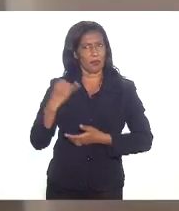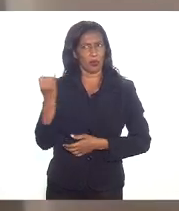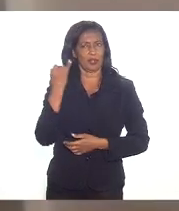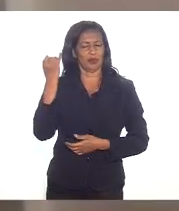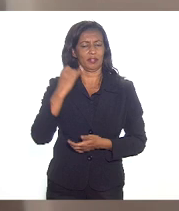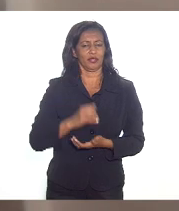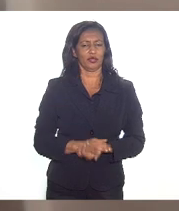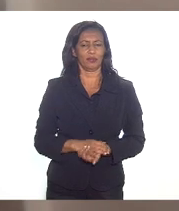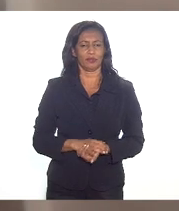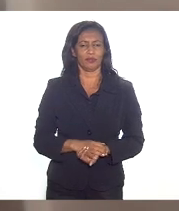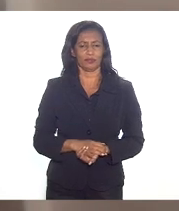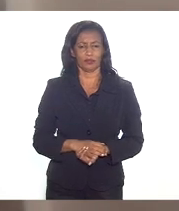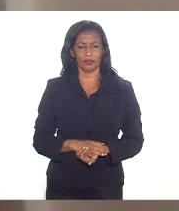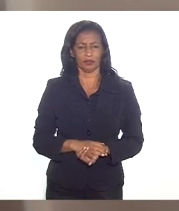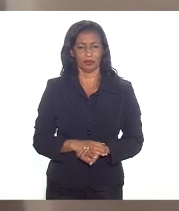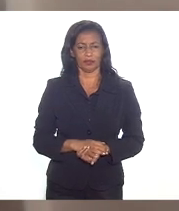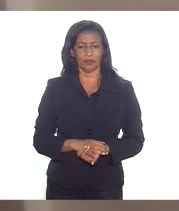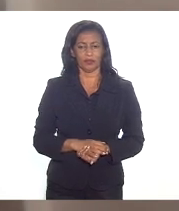nisso. Pode ir.